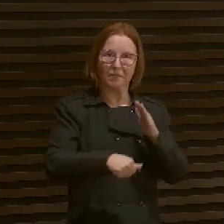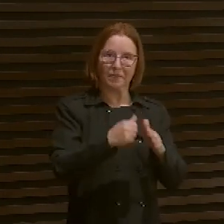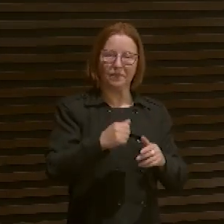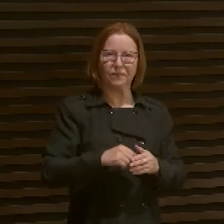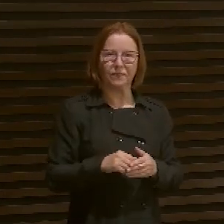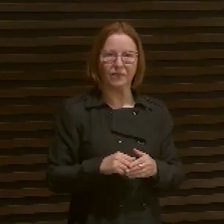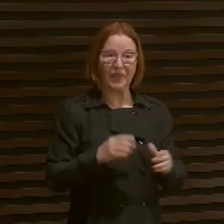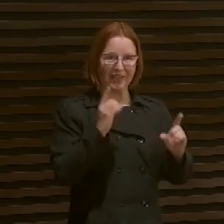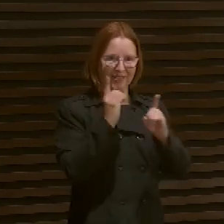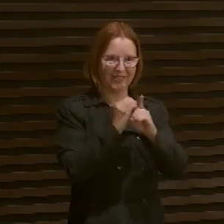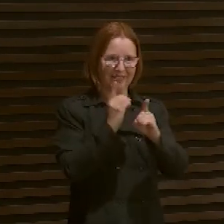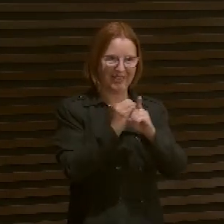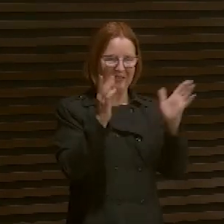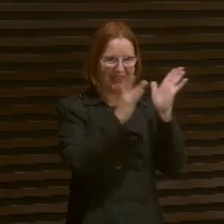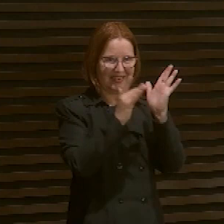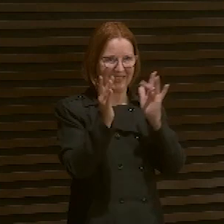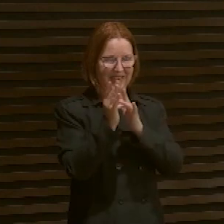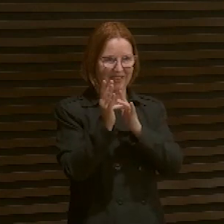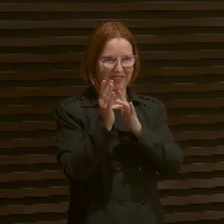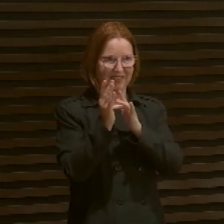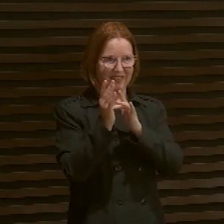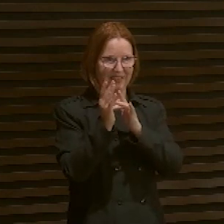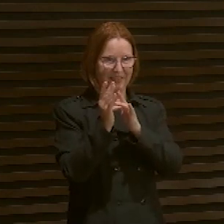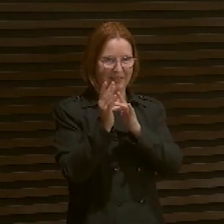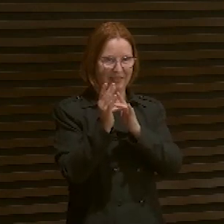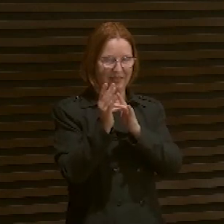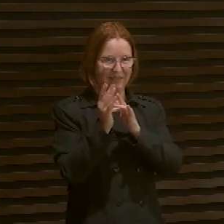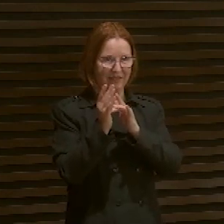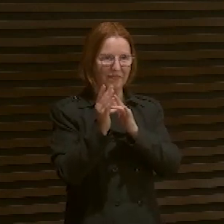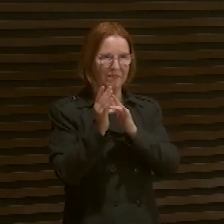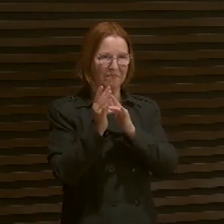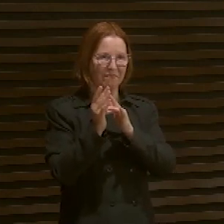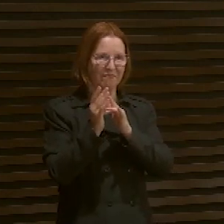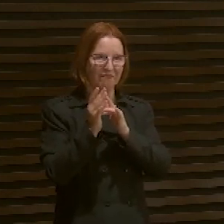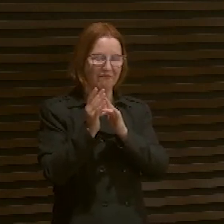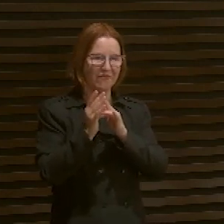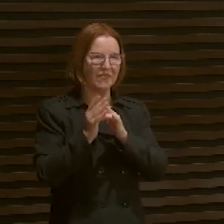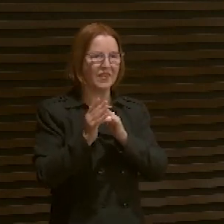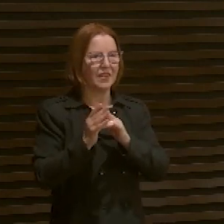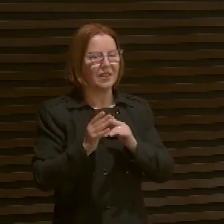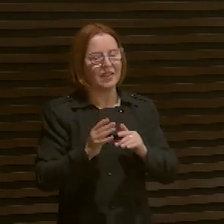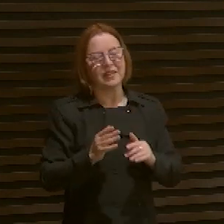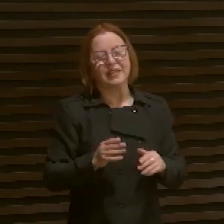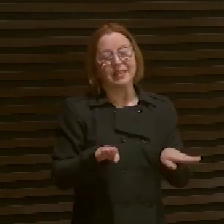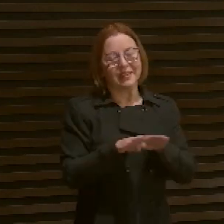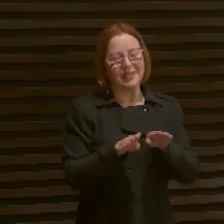os discípulos de Jesus não estão imunes às tempestades da vida.